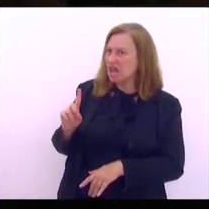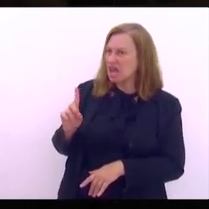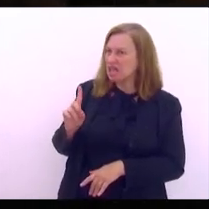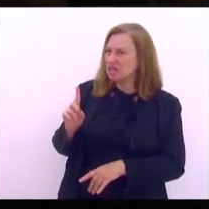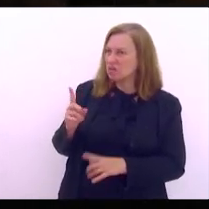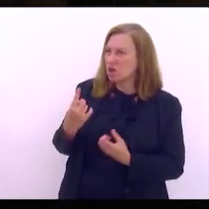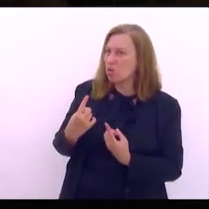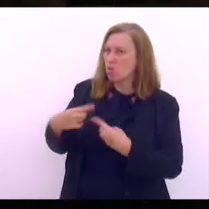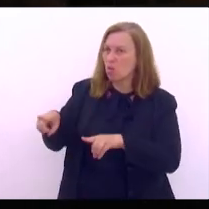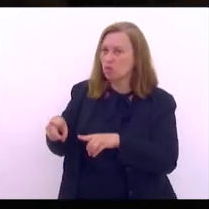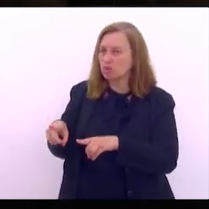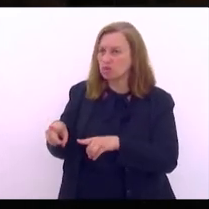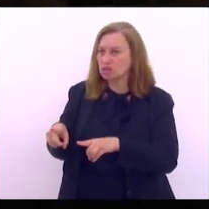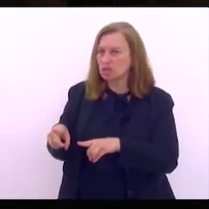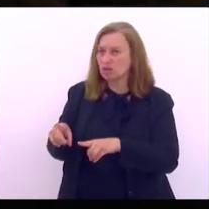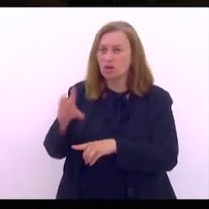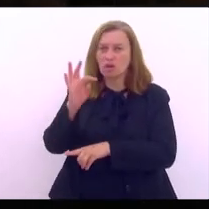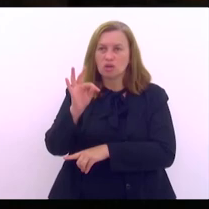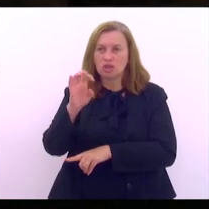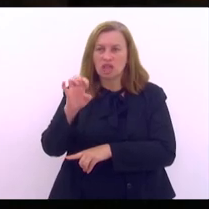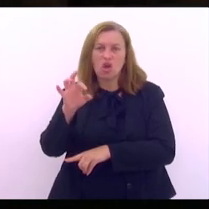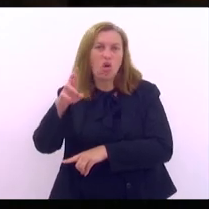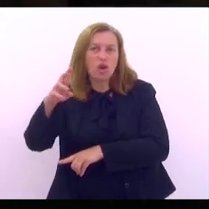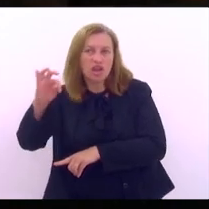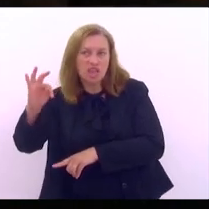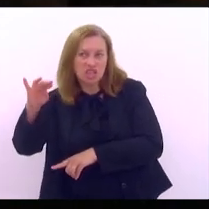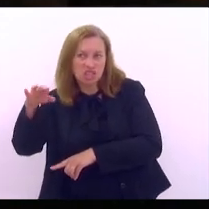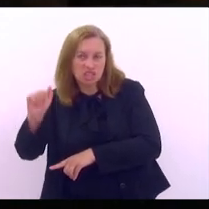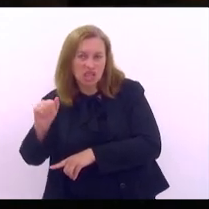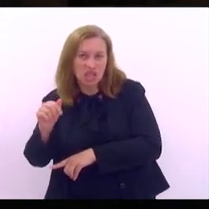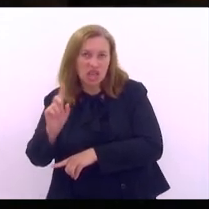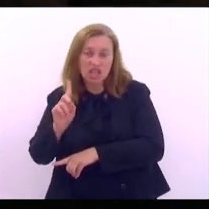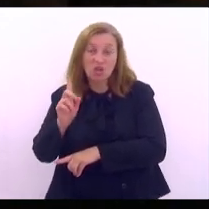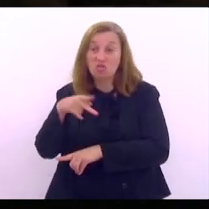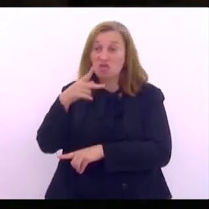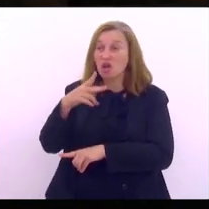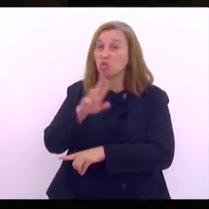terrorista. Ele não cita um só momento no nome Hamas.